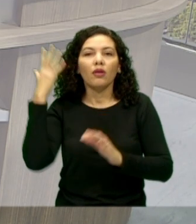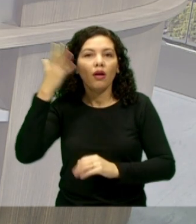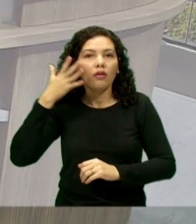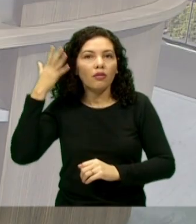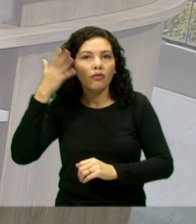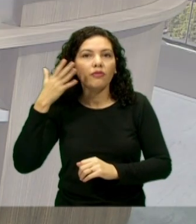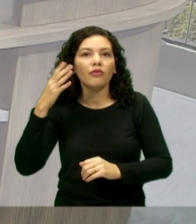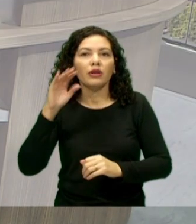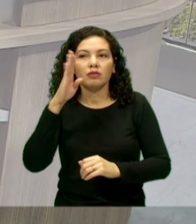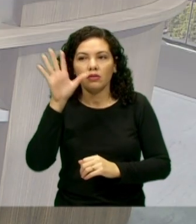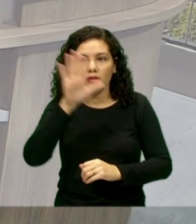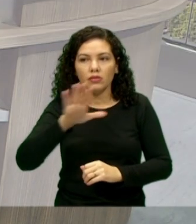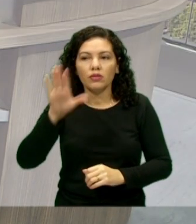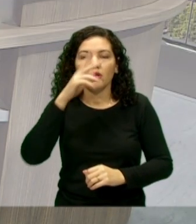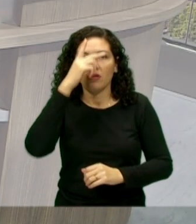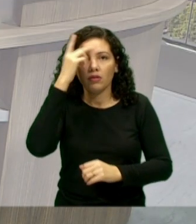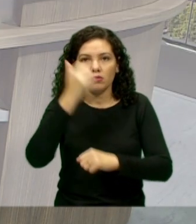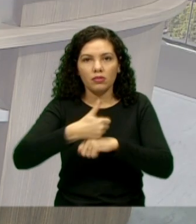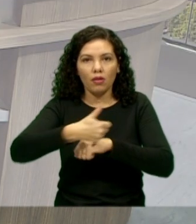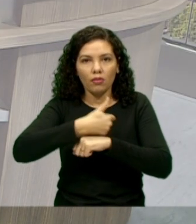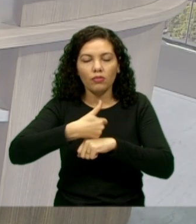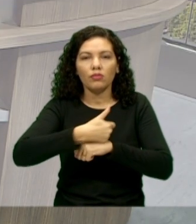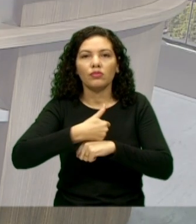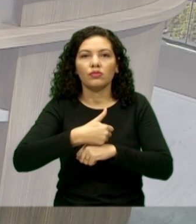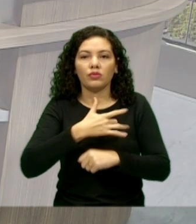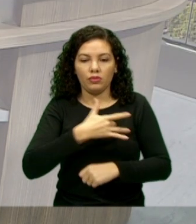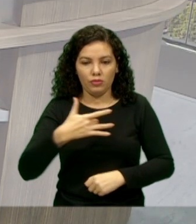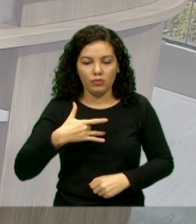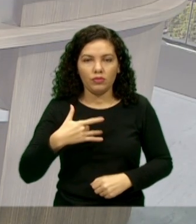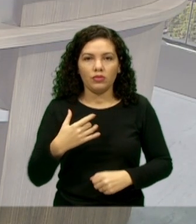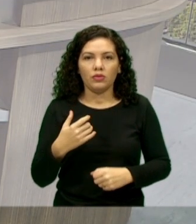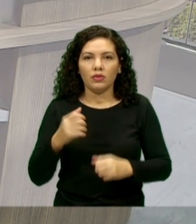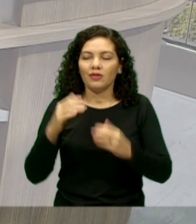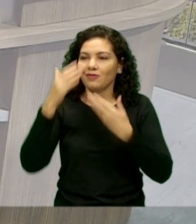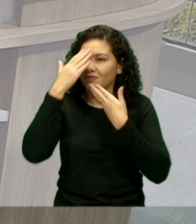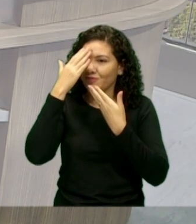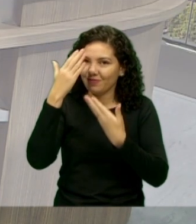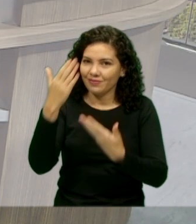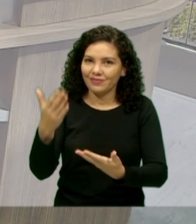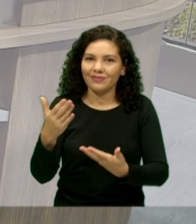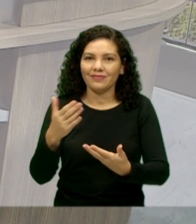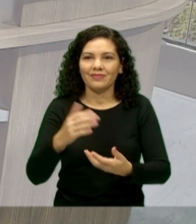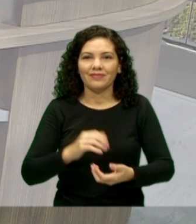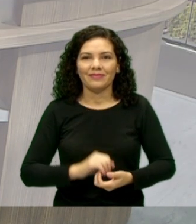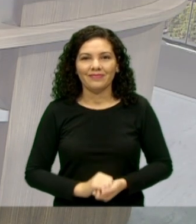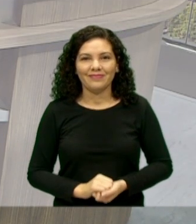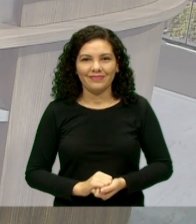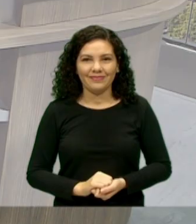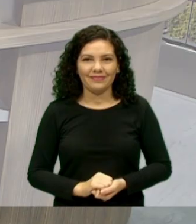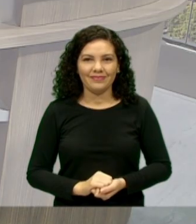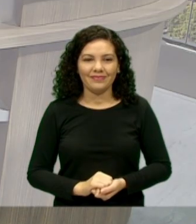da Saúde do Trabalhador e da Trabalhadora. Com certeza. E muito obrigada, viu? Obrigada.